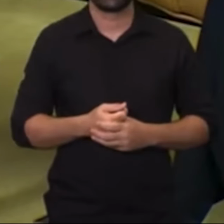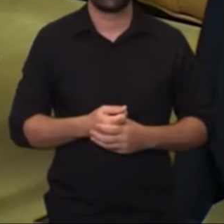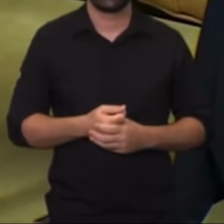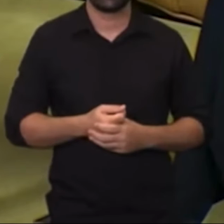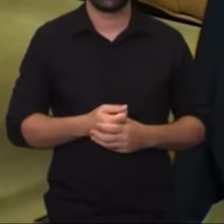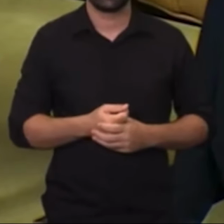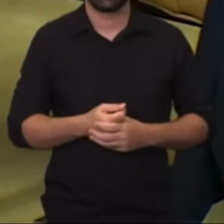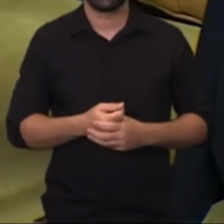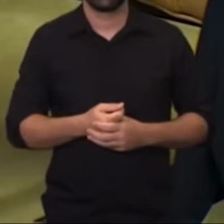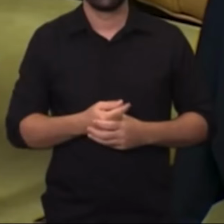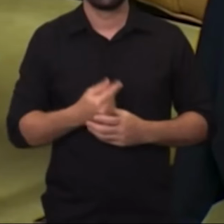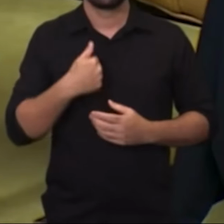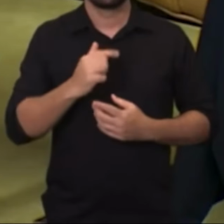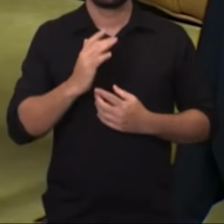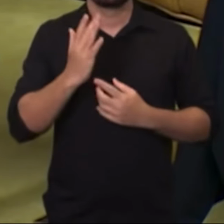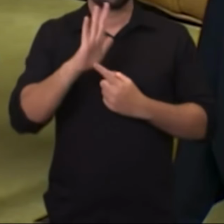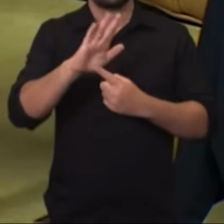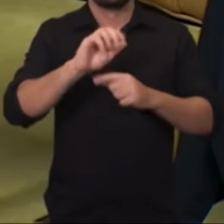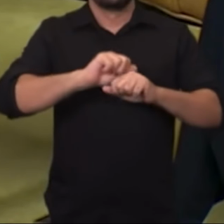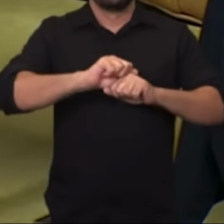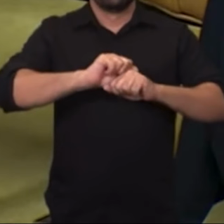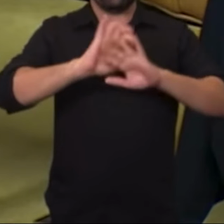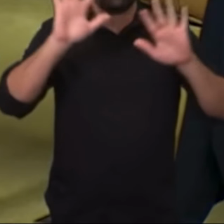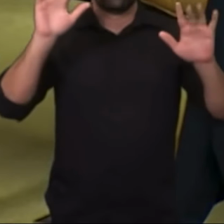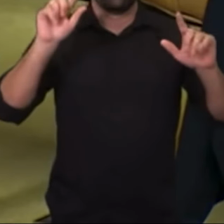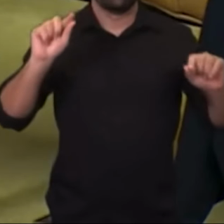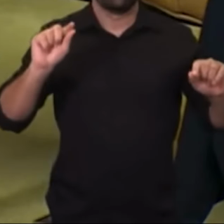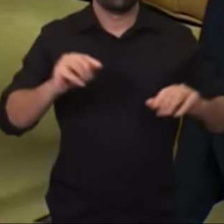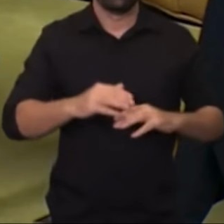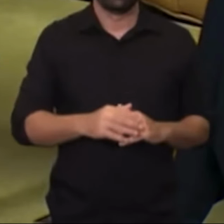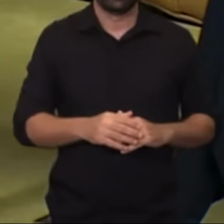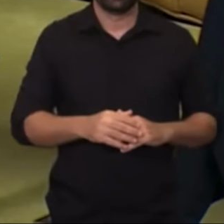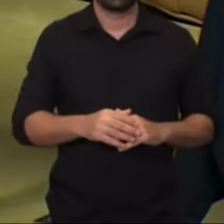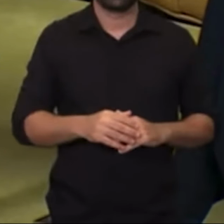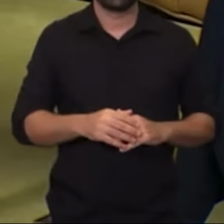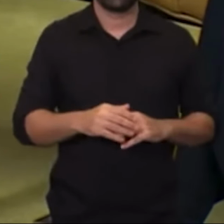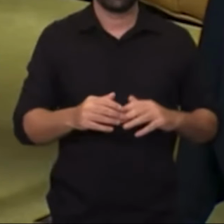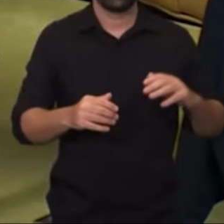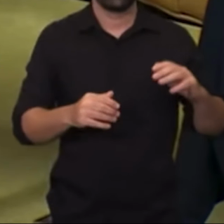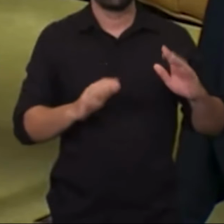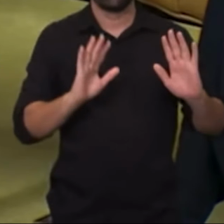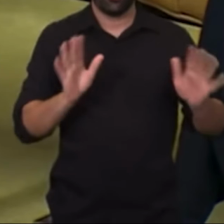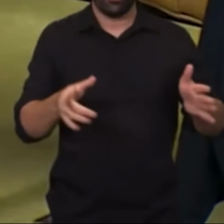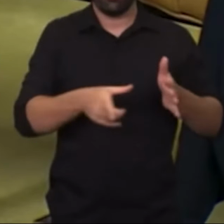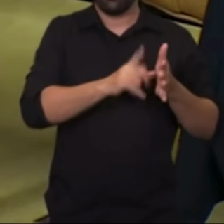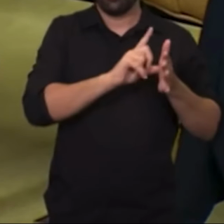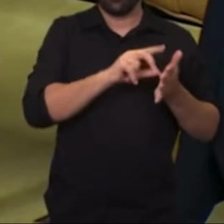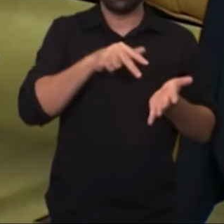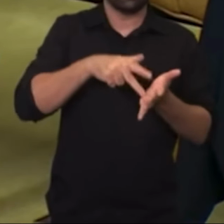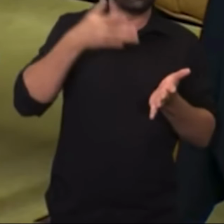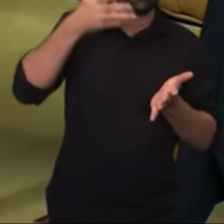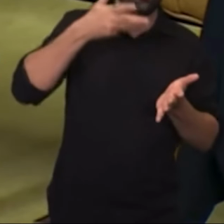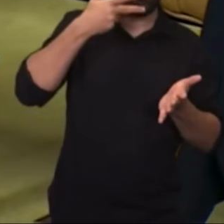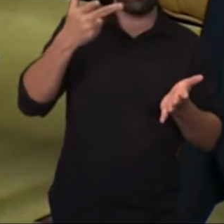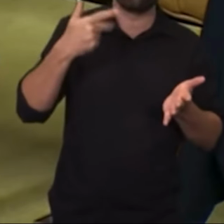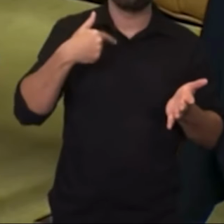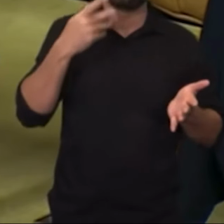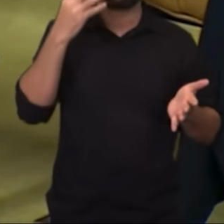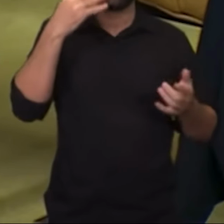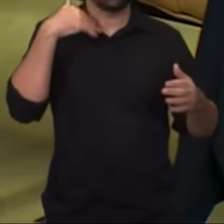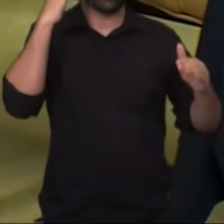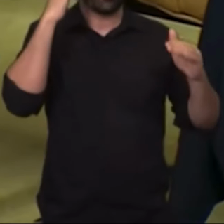bem clara, negando aquilo que foi dito aqui na tribuna. Não é a ineficiência da